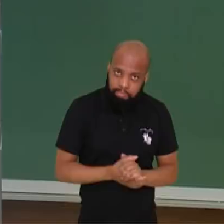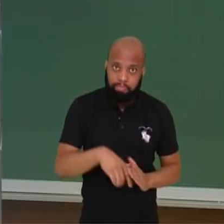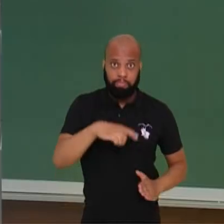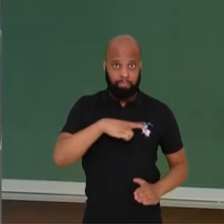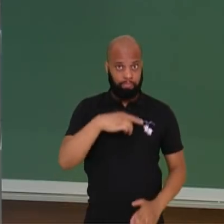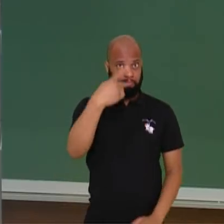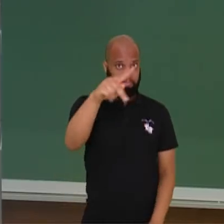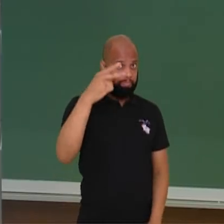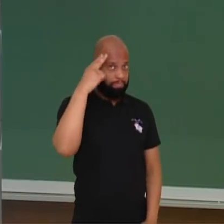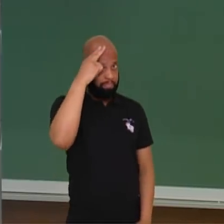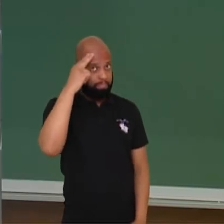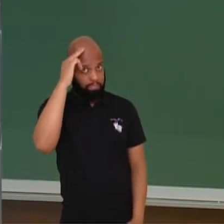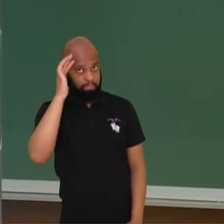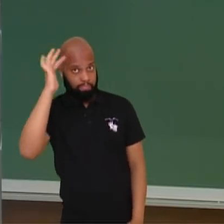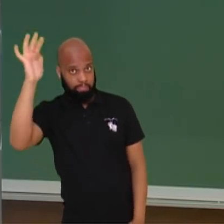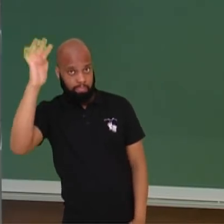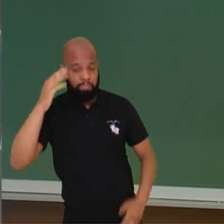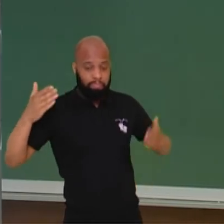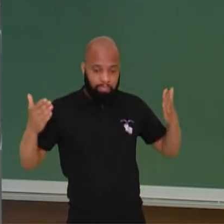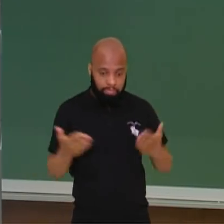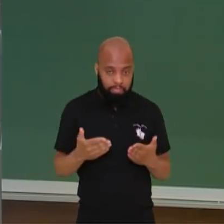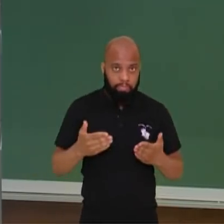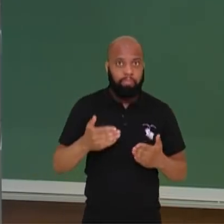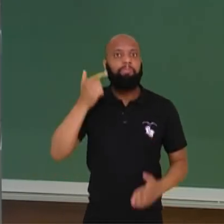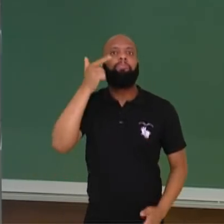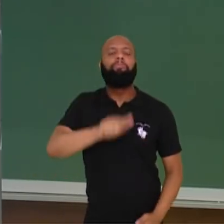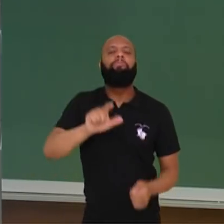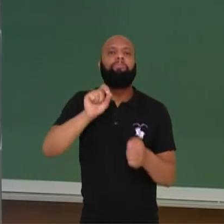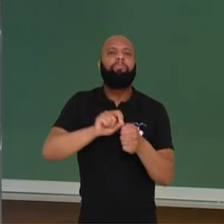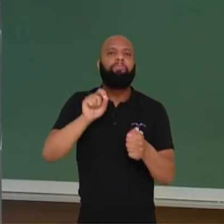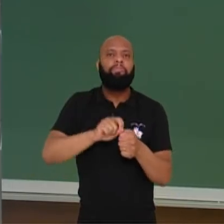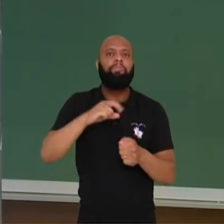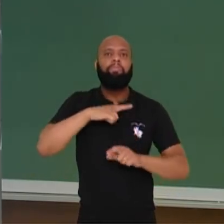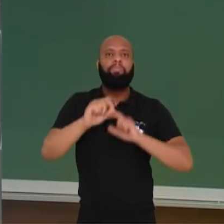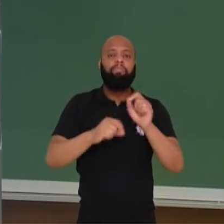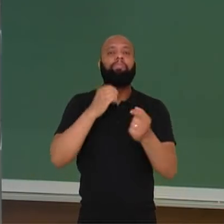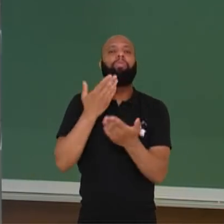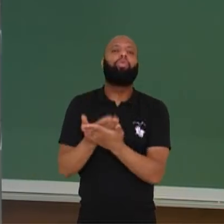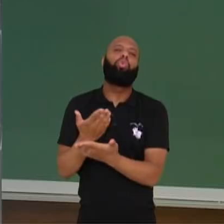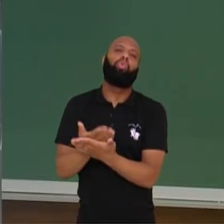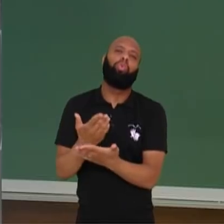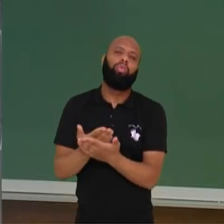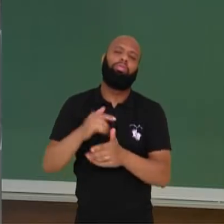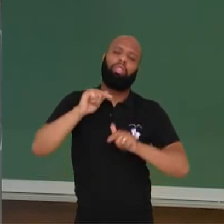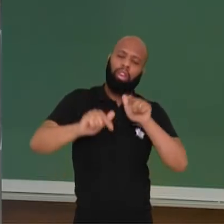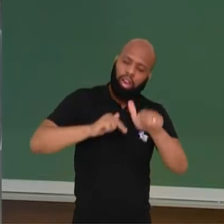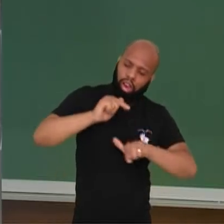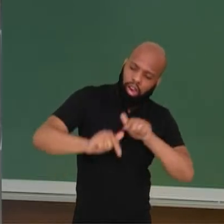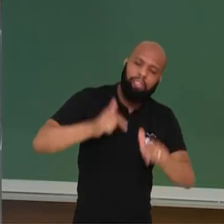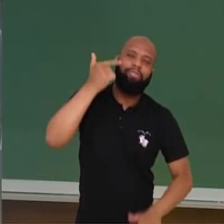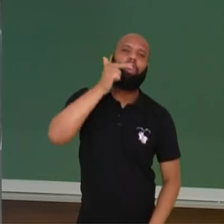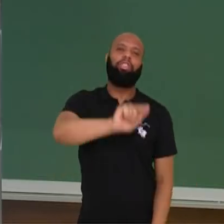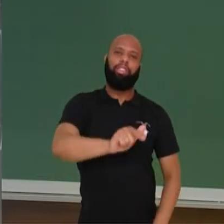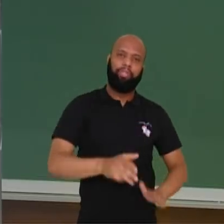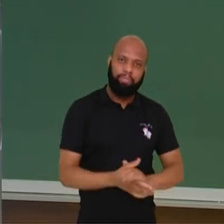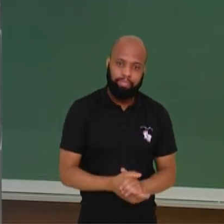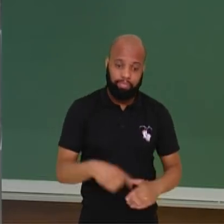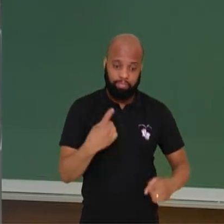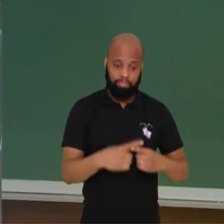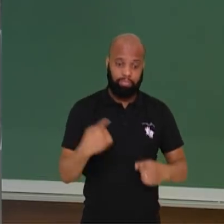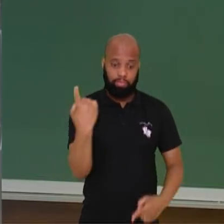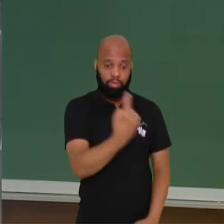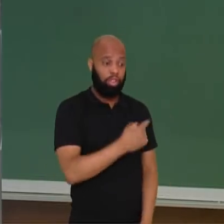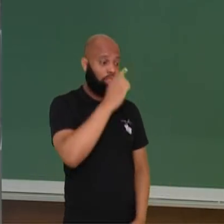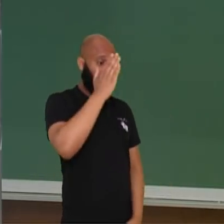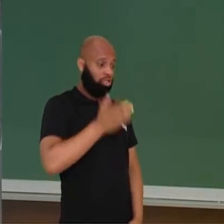esse sonho que você tem hoje e a realização dele, está o estudo e o trabalho. Entre aquilo que nós somos